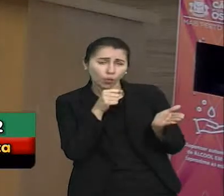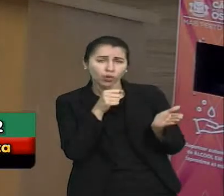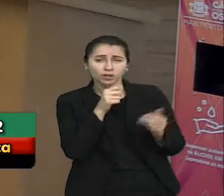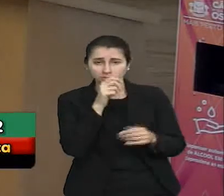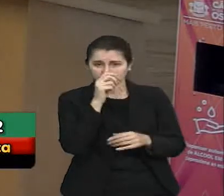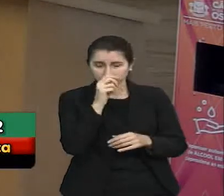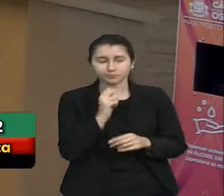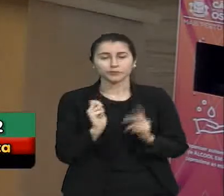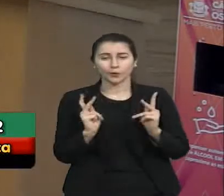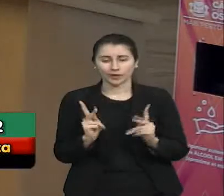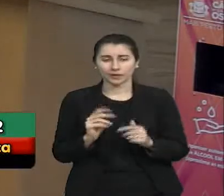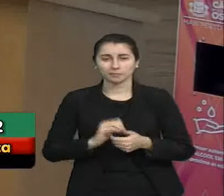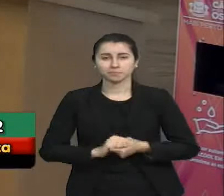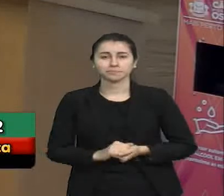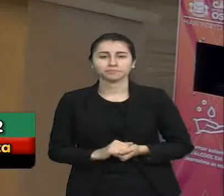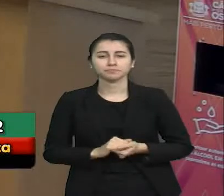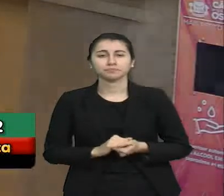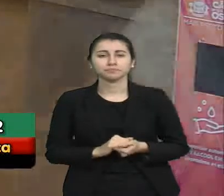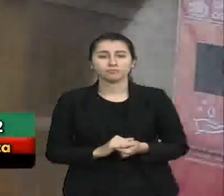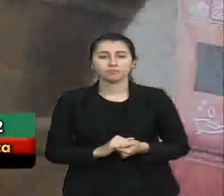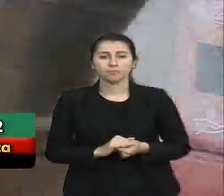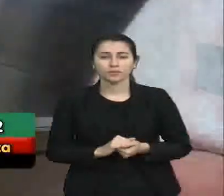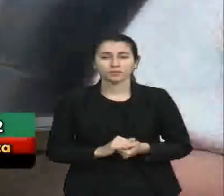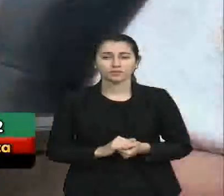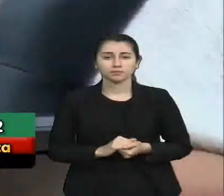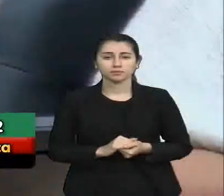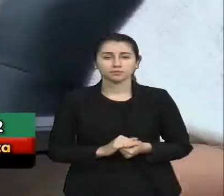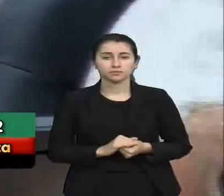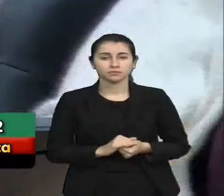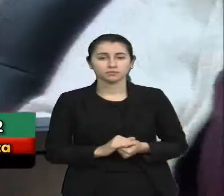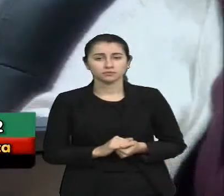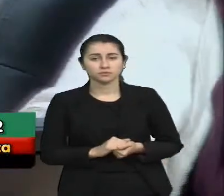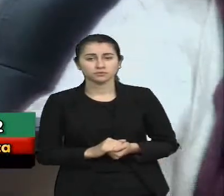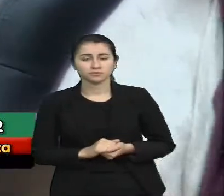Tá bom. Qual o